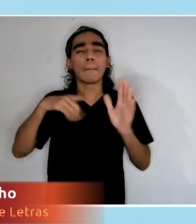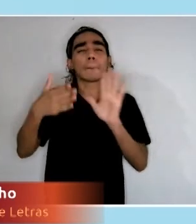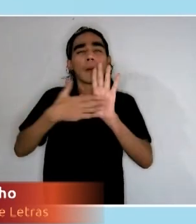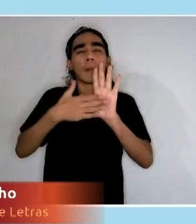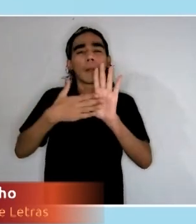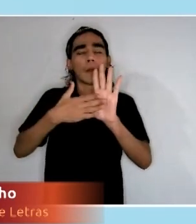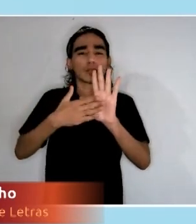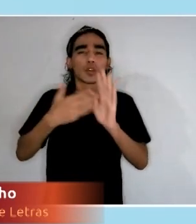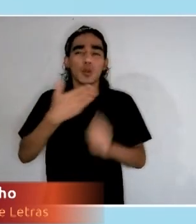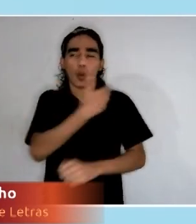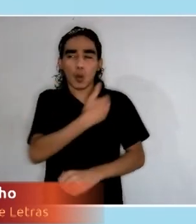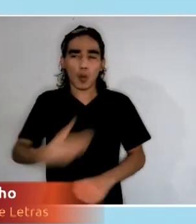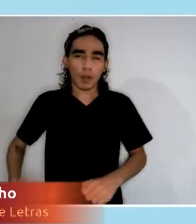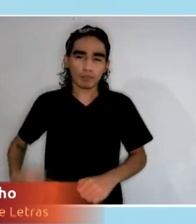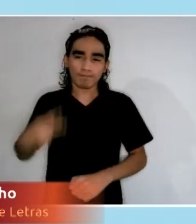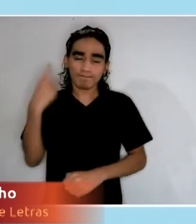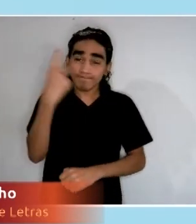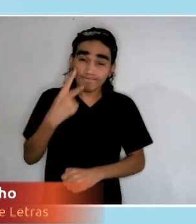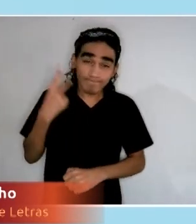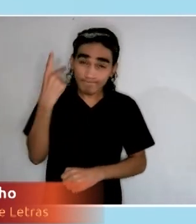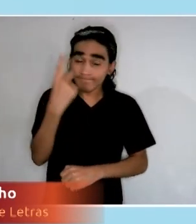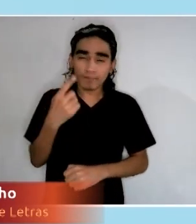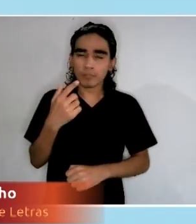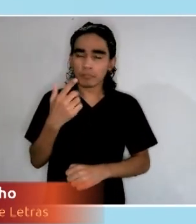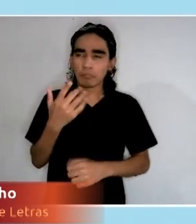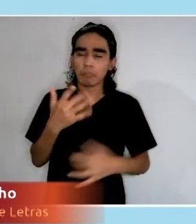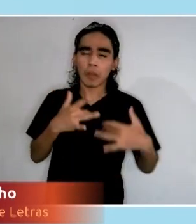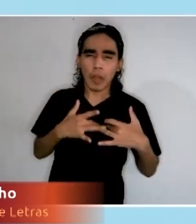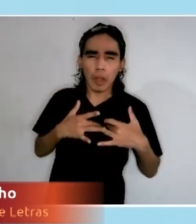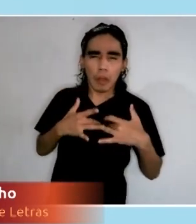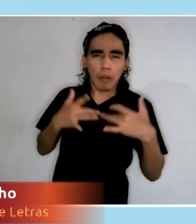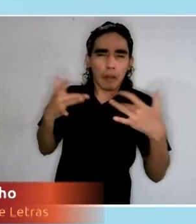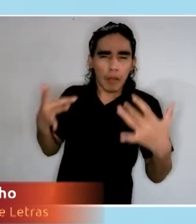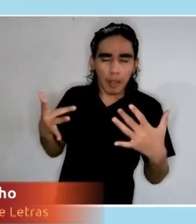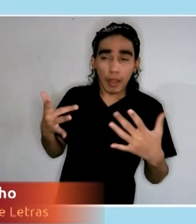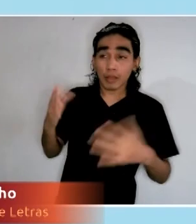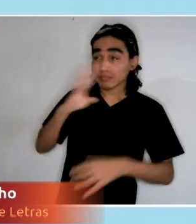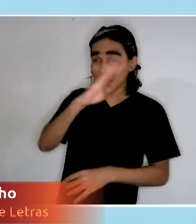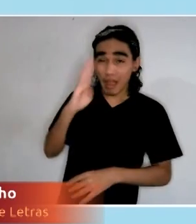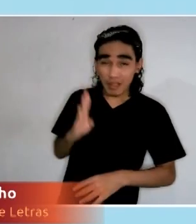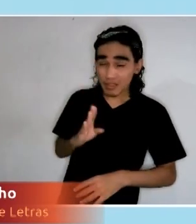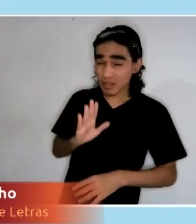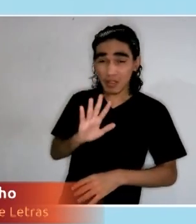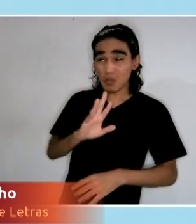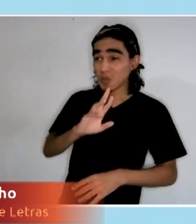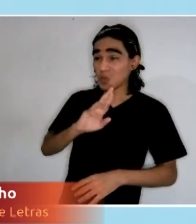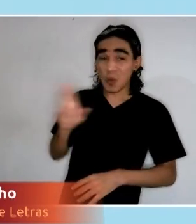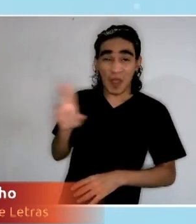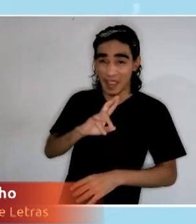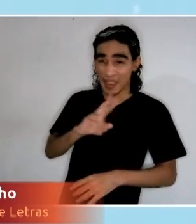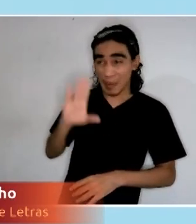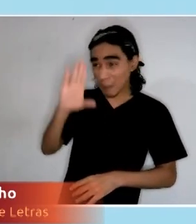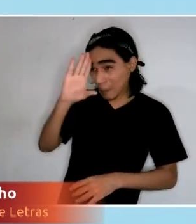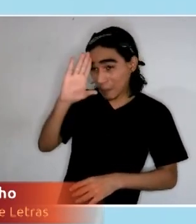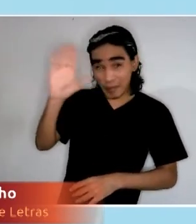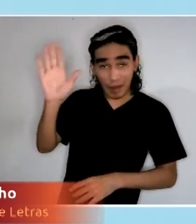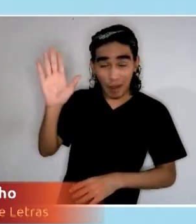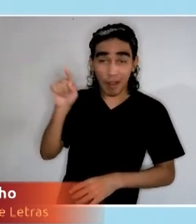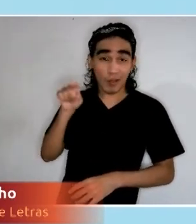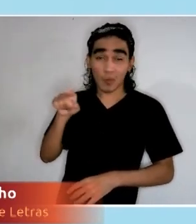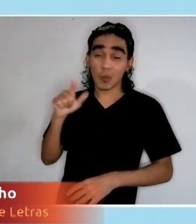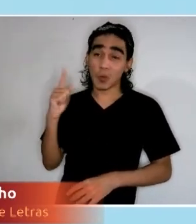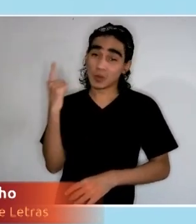governamentais. A solidariedade do brasileiro não é a única saída, né, na verdade não é a melhor saída para a gente combater a fome,